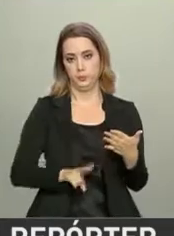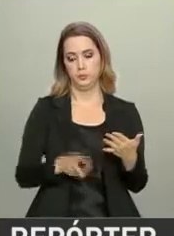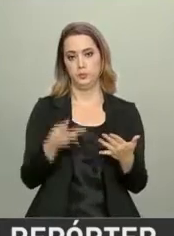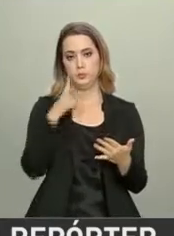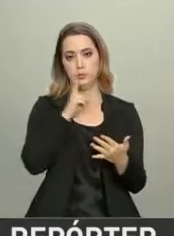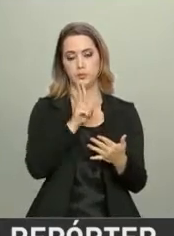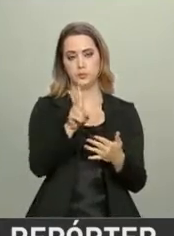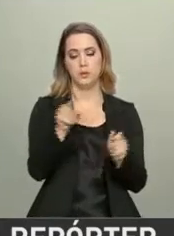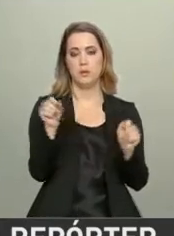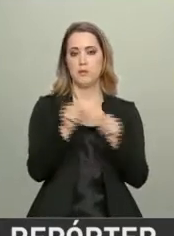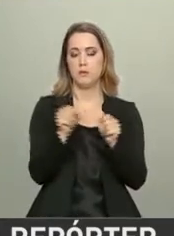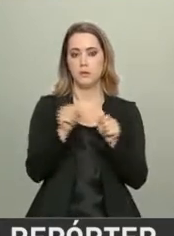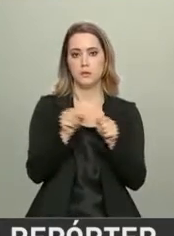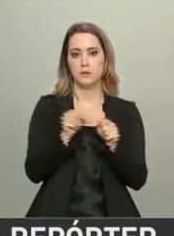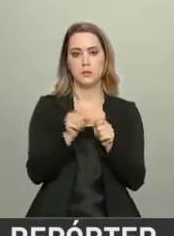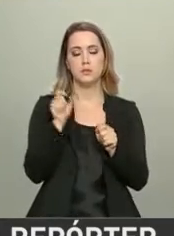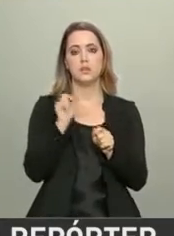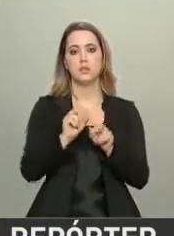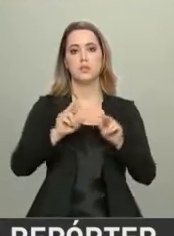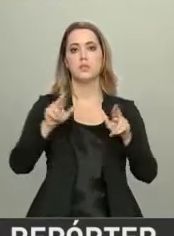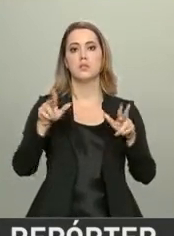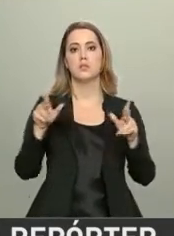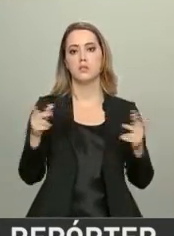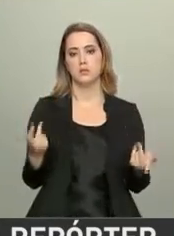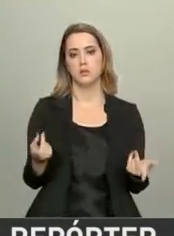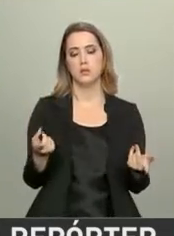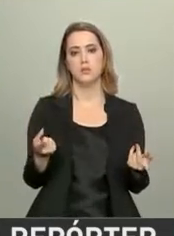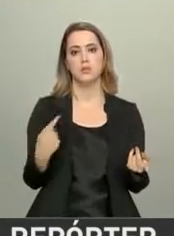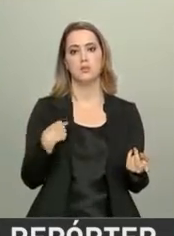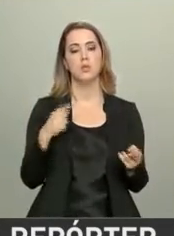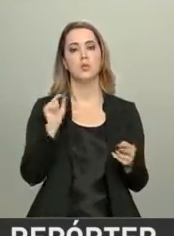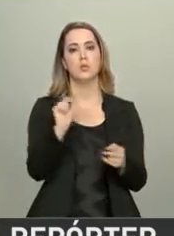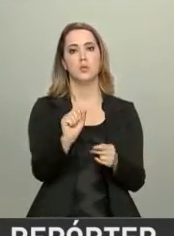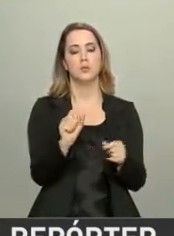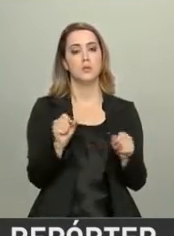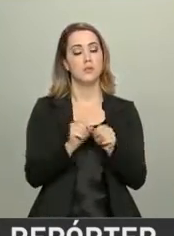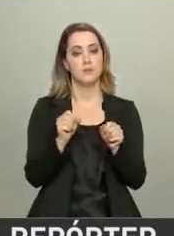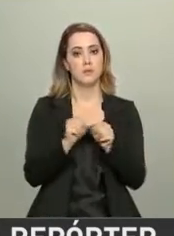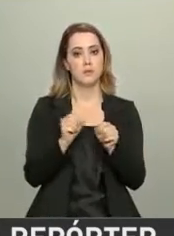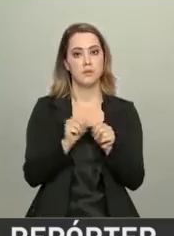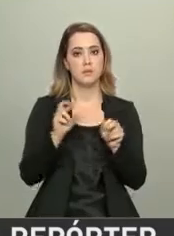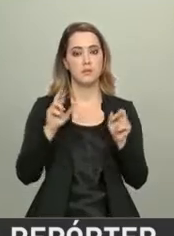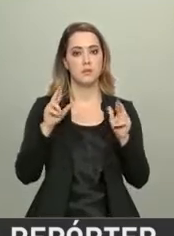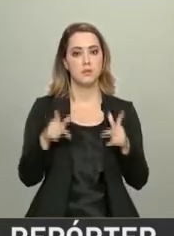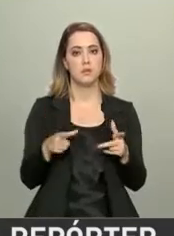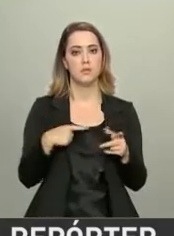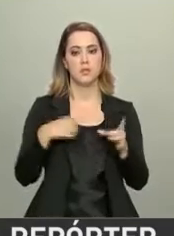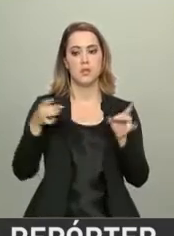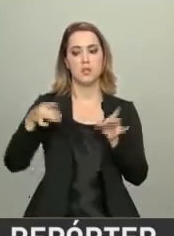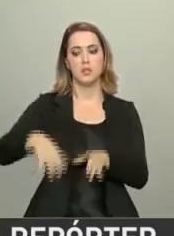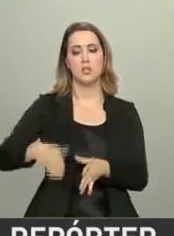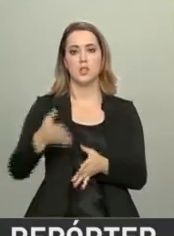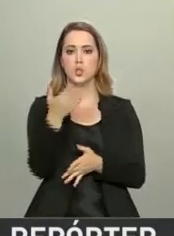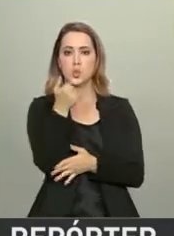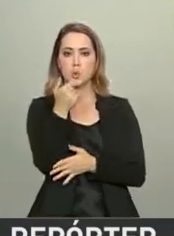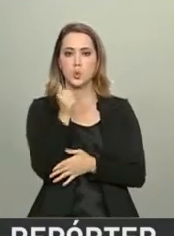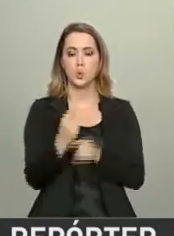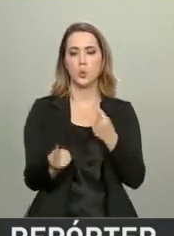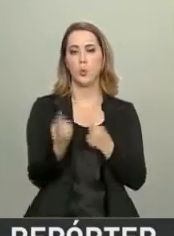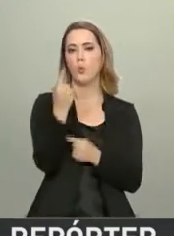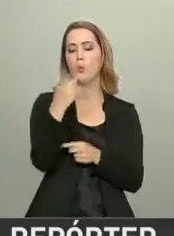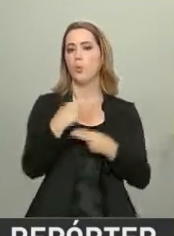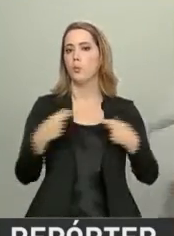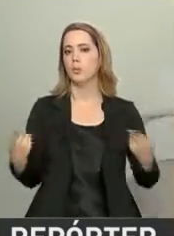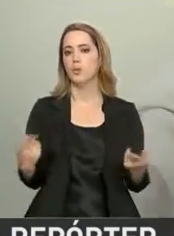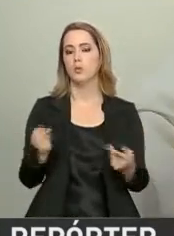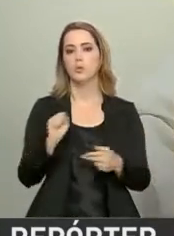inclusive fazer certas modificações, né? Ou seja, para deixar de consumir momentaneamente algum produto